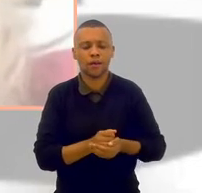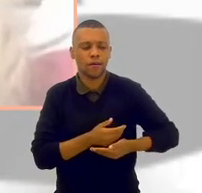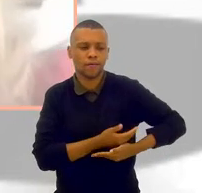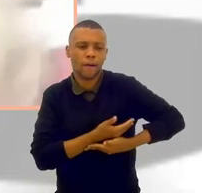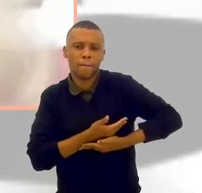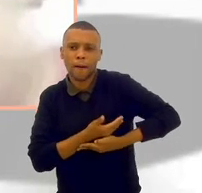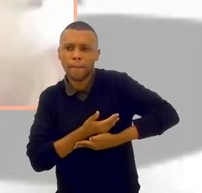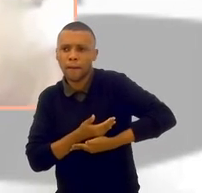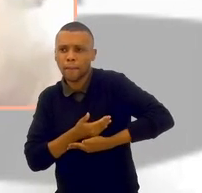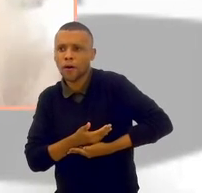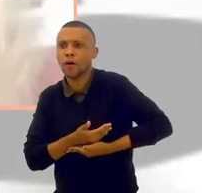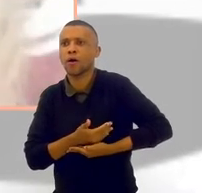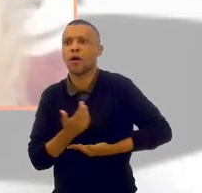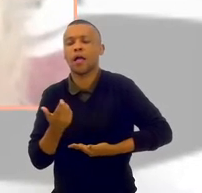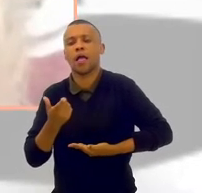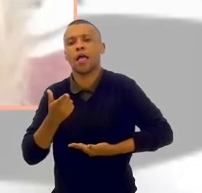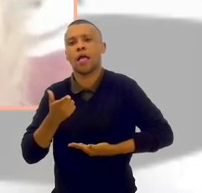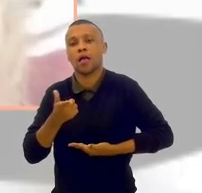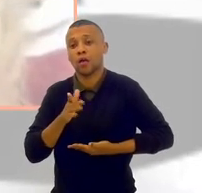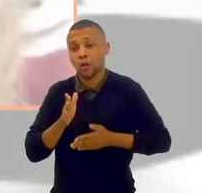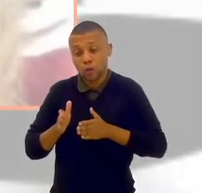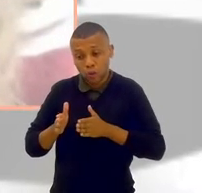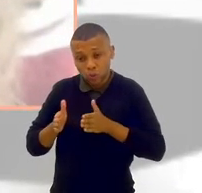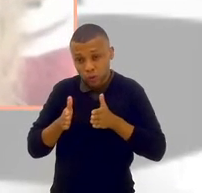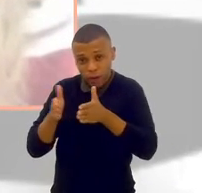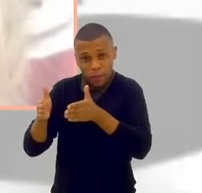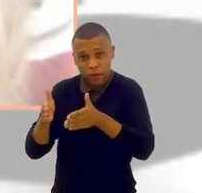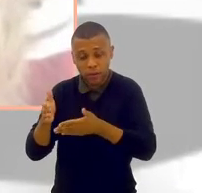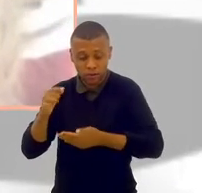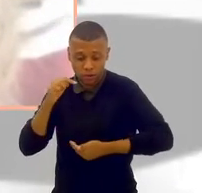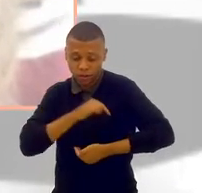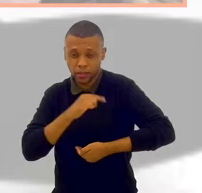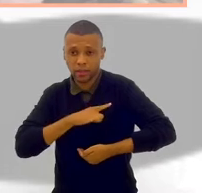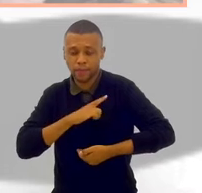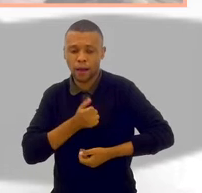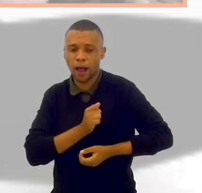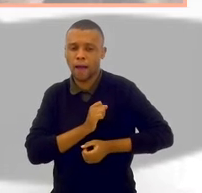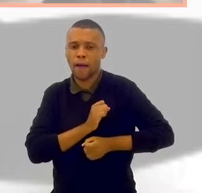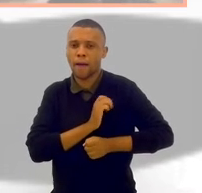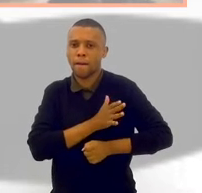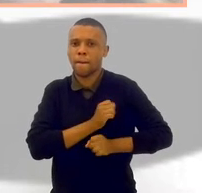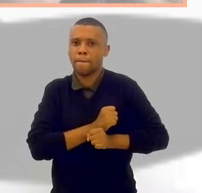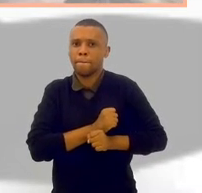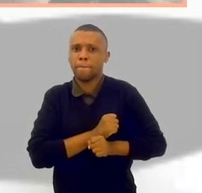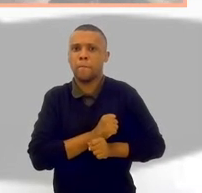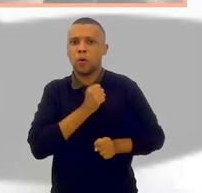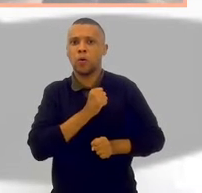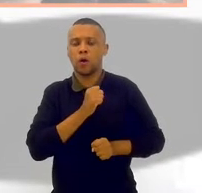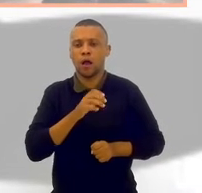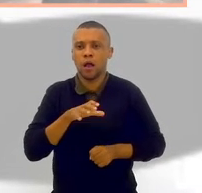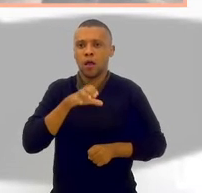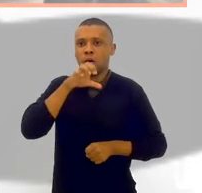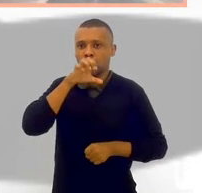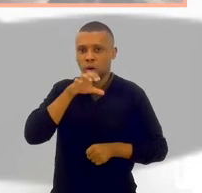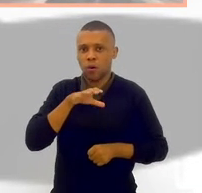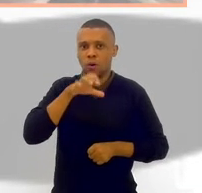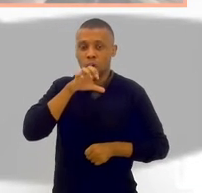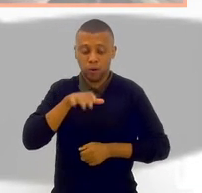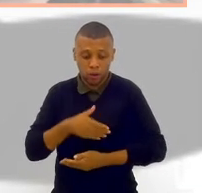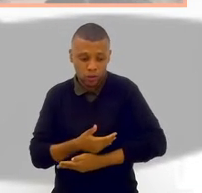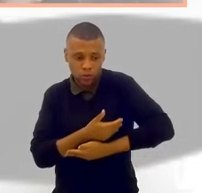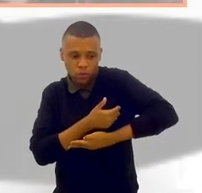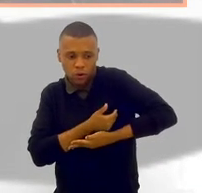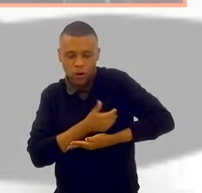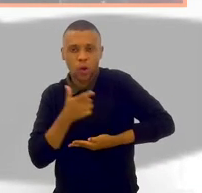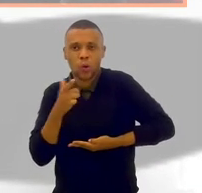com o César no colo. No caminho, o César teve uma parada respiratória e uma parada cardíaca. Uau. No colo do doutor Luzmar, e ele